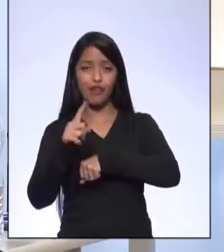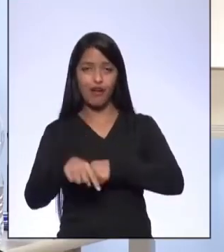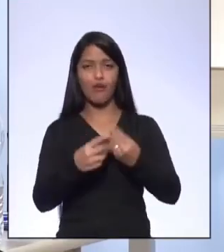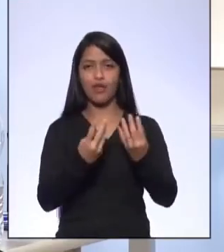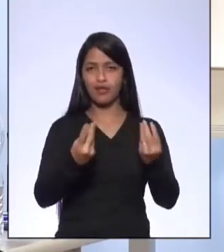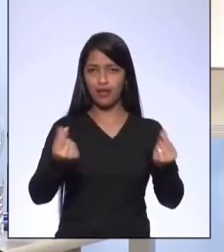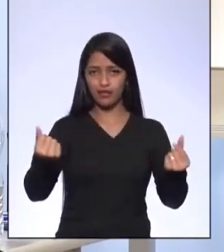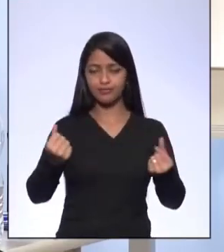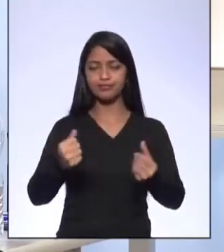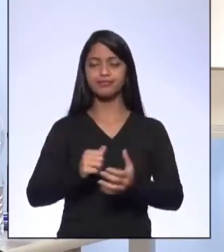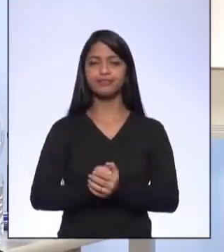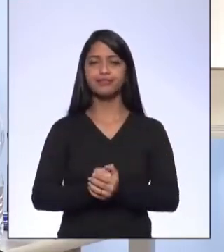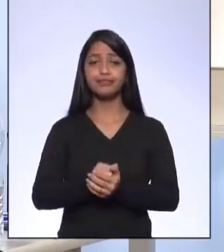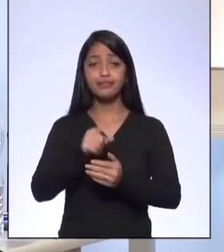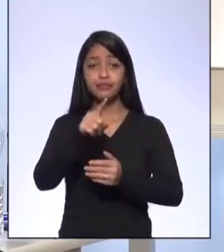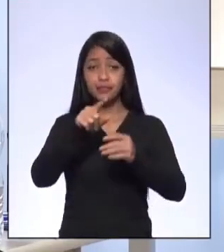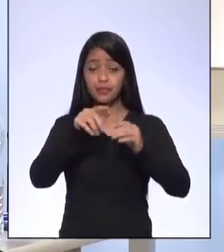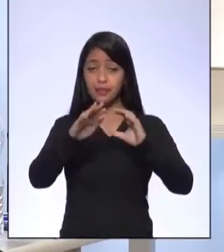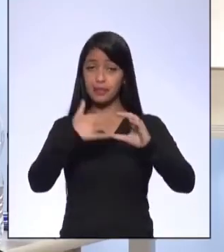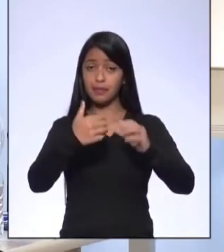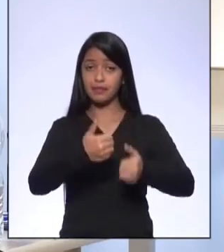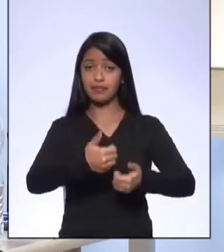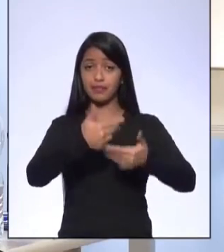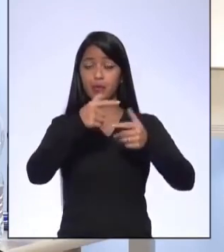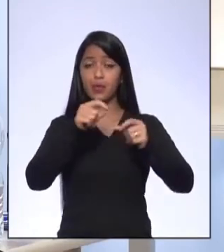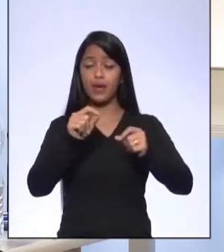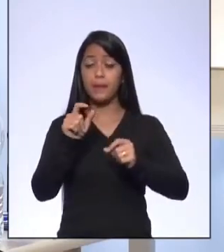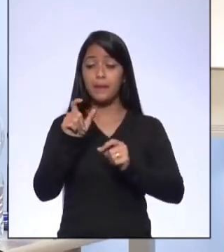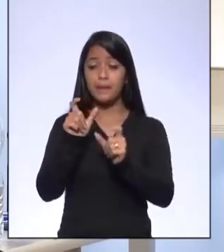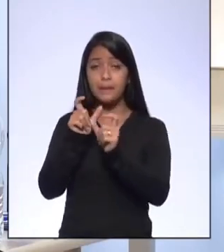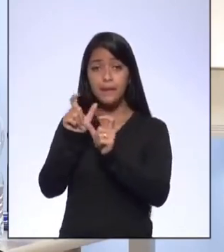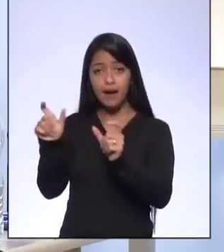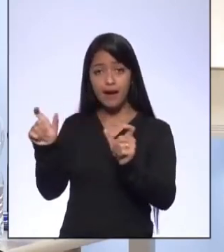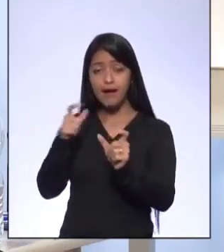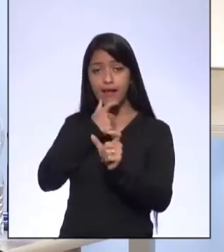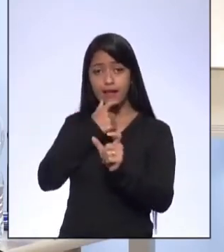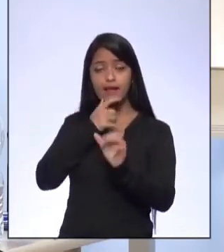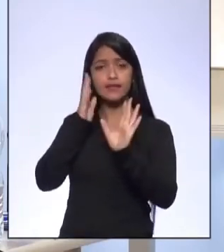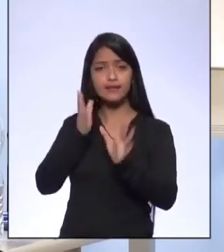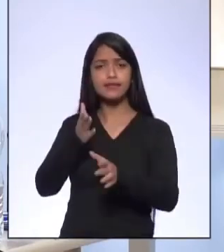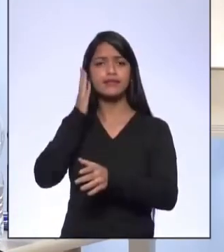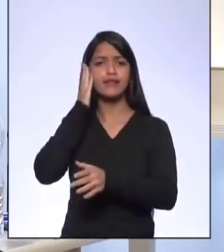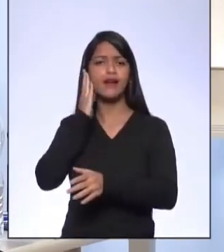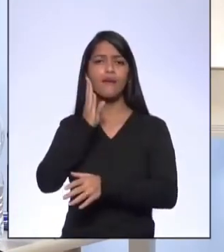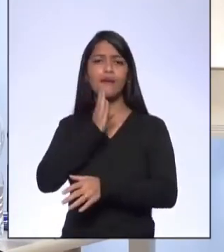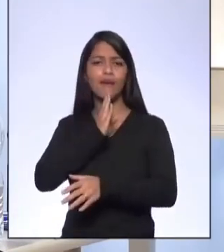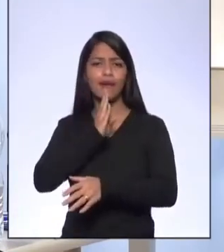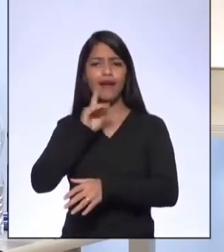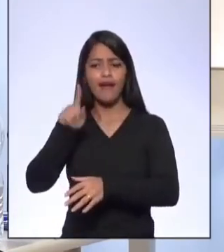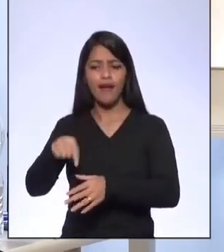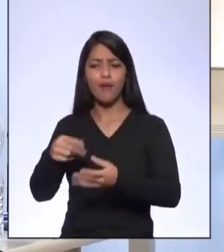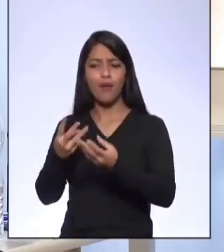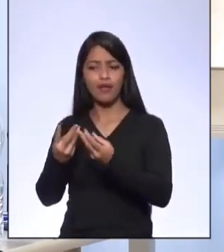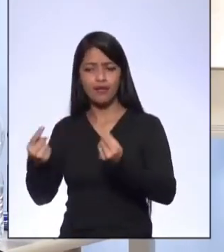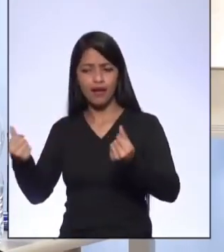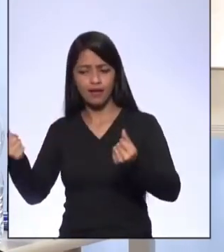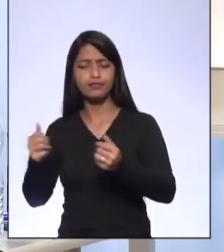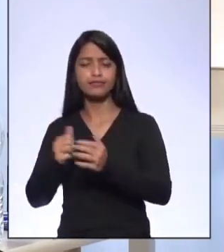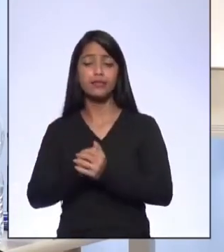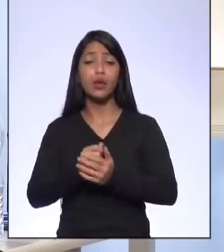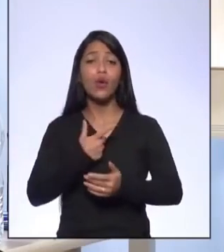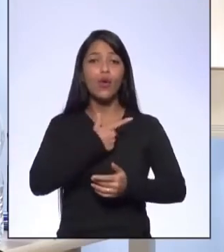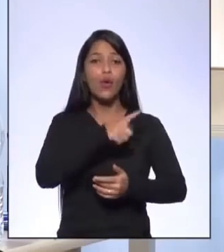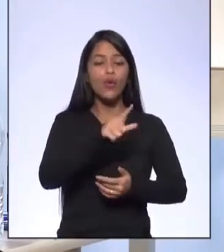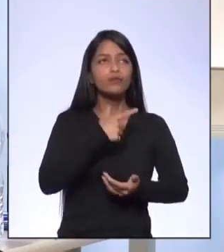em inglês, que dão qualidade, e aquelas que vocês gostariam de saber. Então escreve em inglês o que você sabe e a que você gostaria,